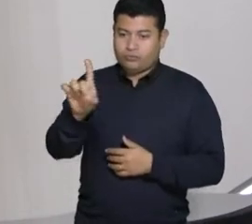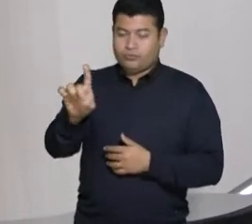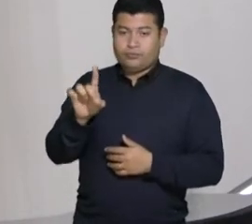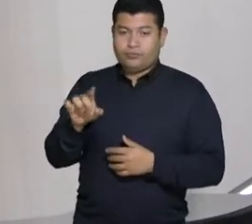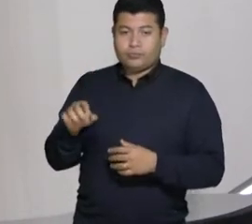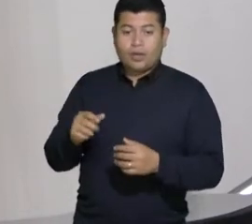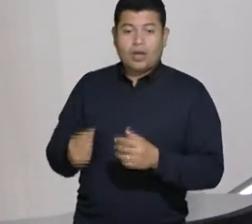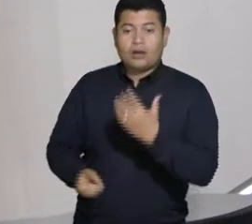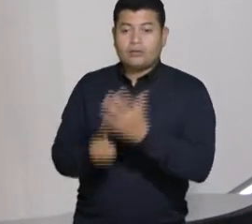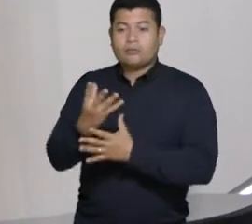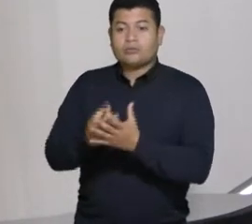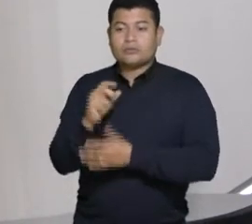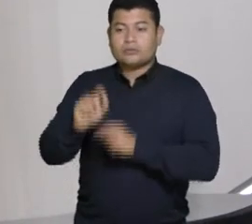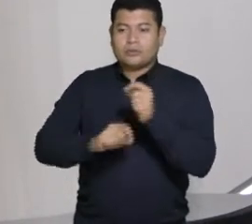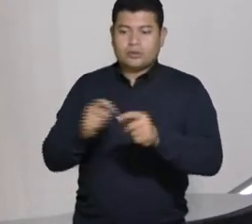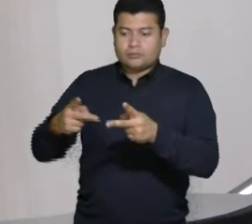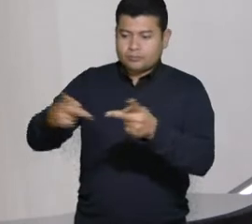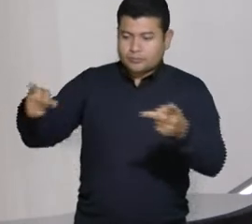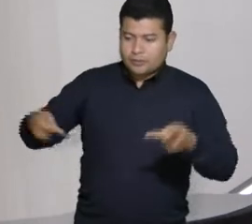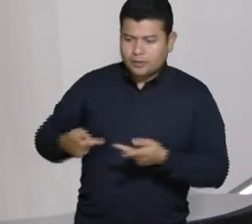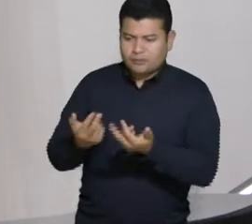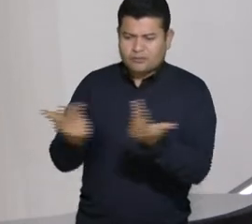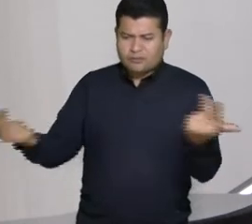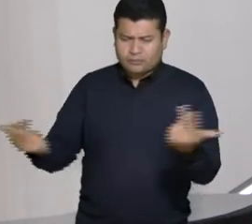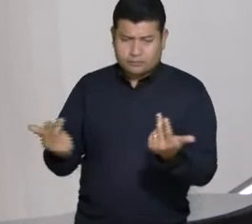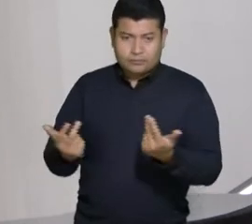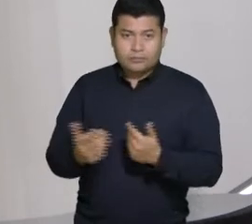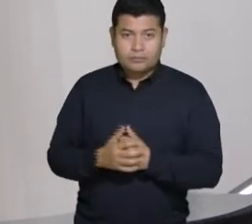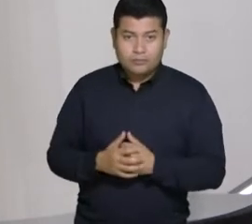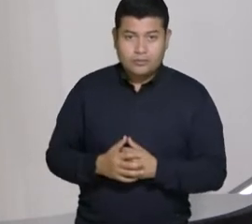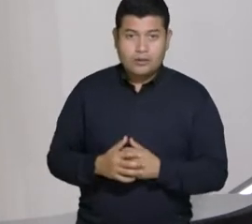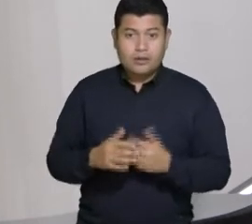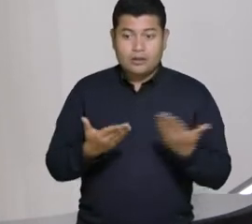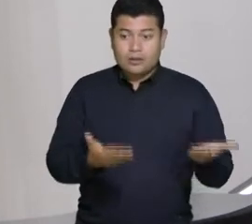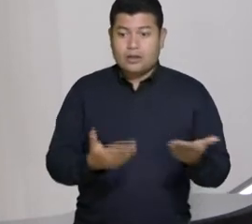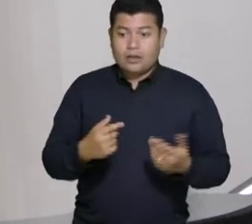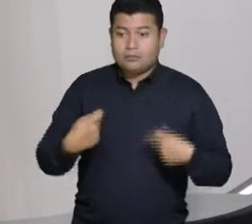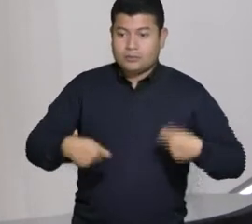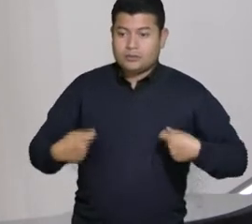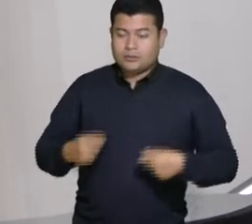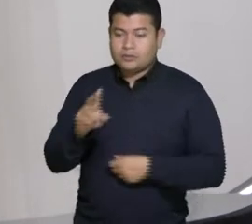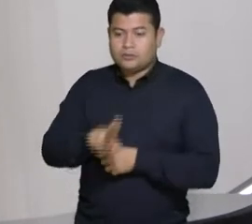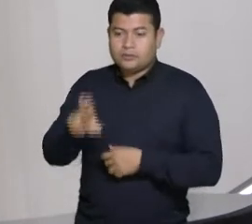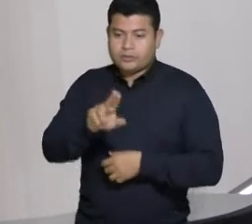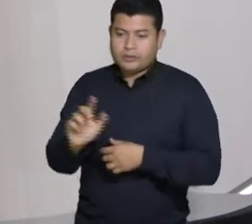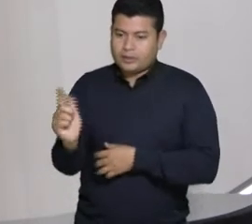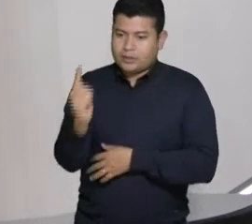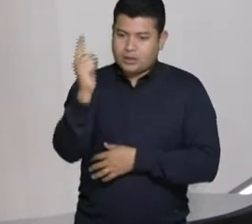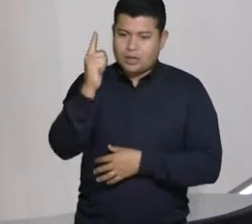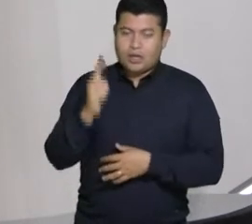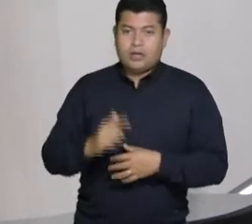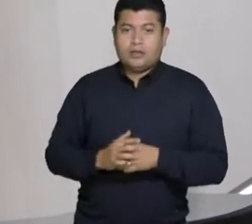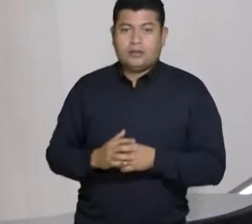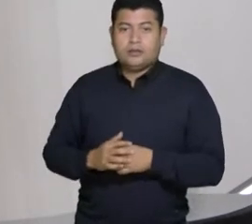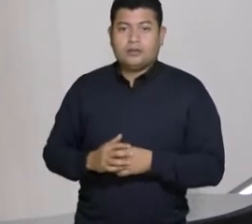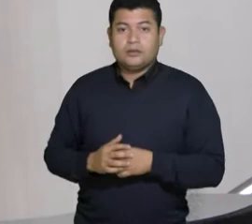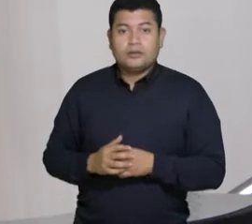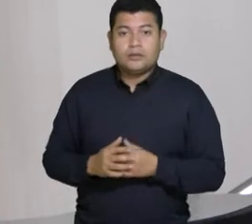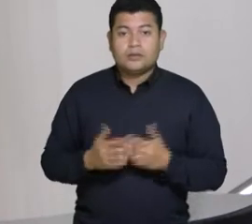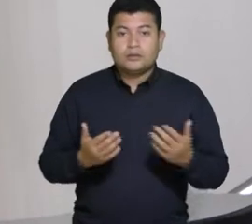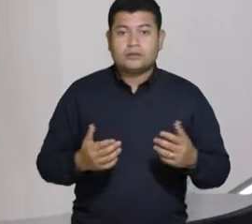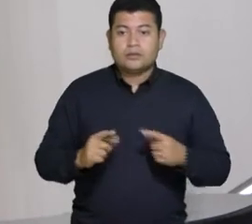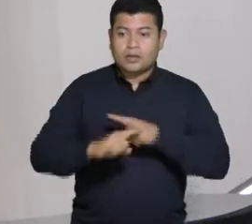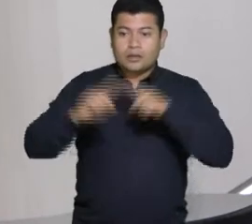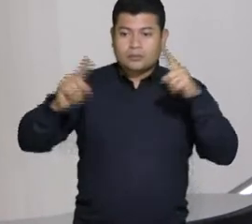pleito também que vive também do gás fornecido pela para a indústria pela SC gás e a uma reclamação geral